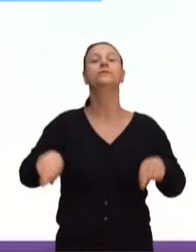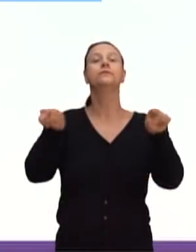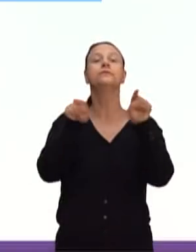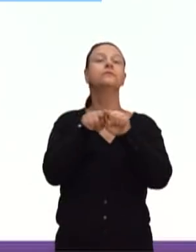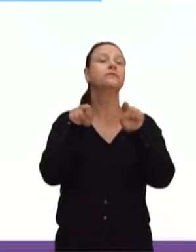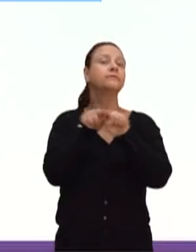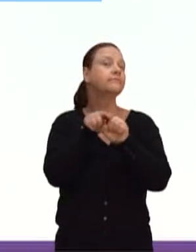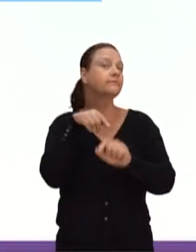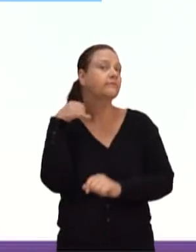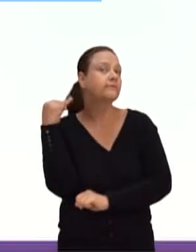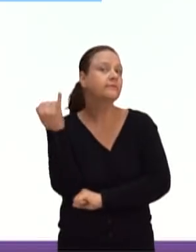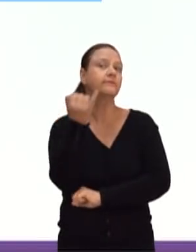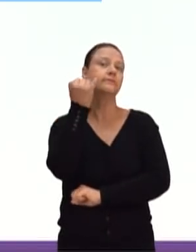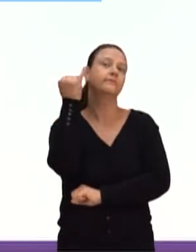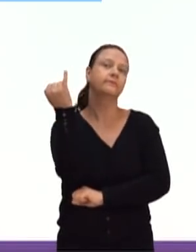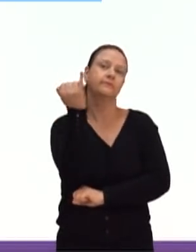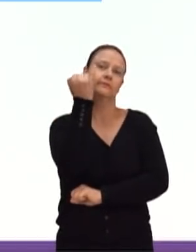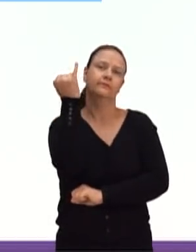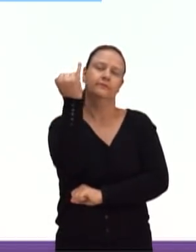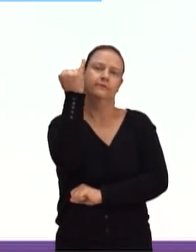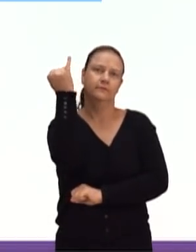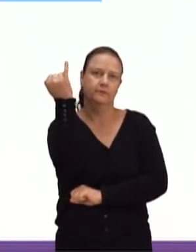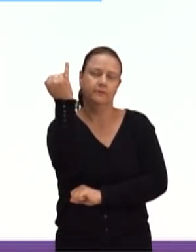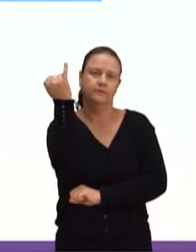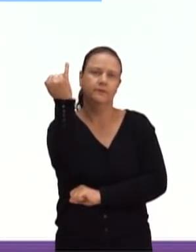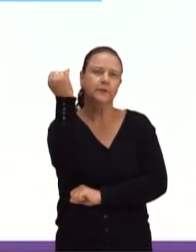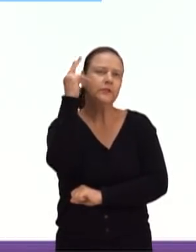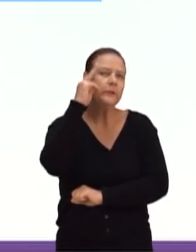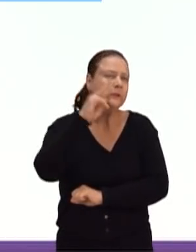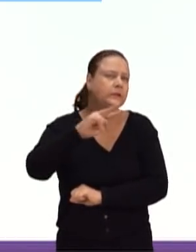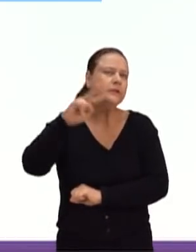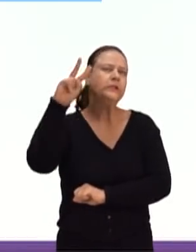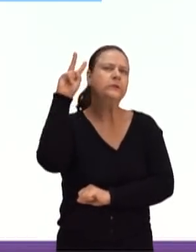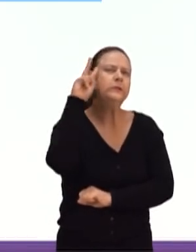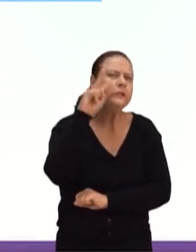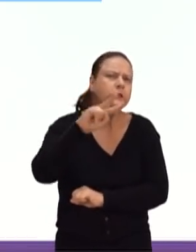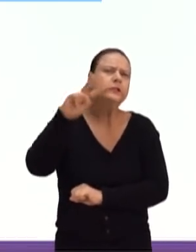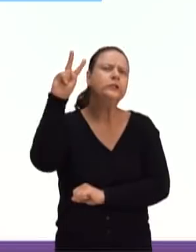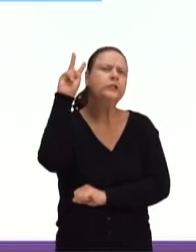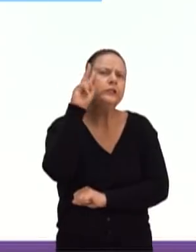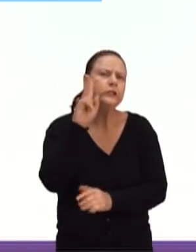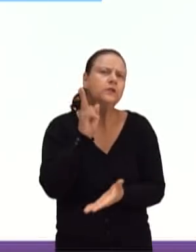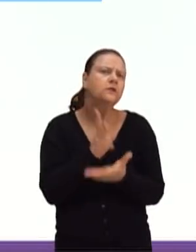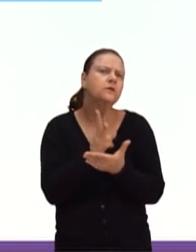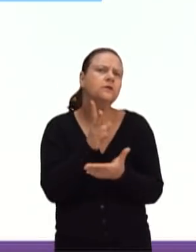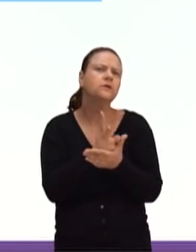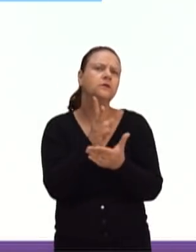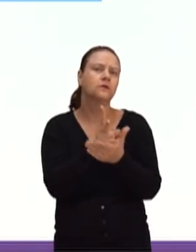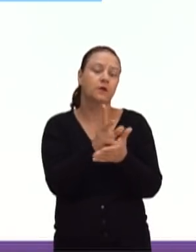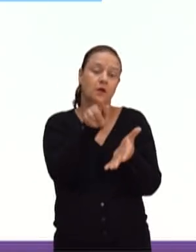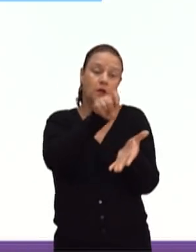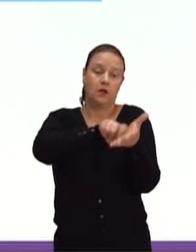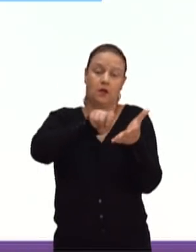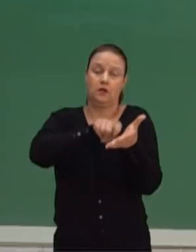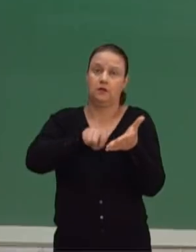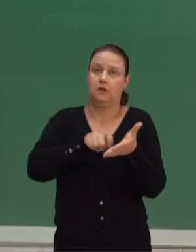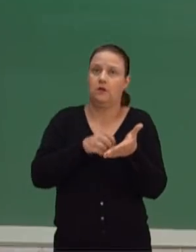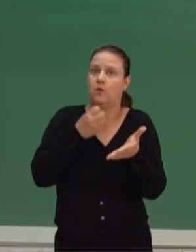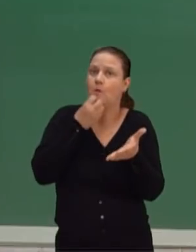Importante, pessoal, não esquecer, não esquecer. Escrever bem, a